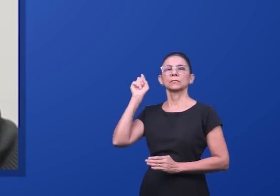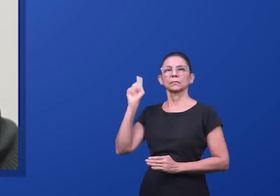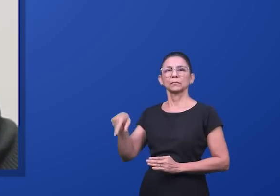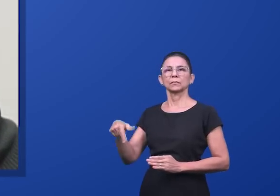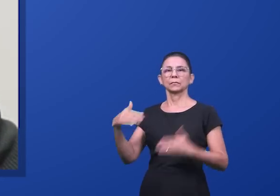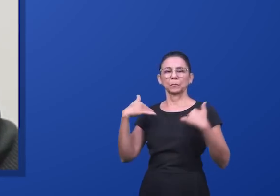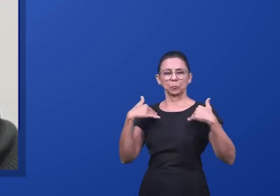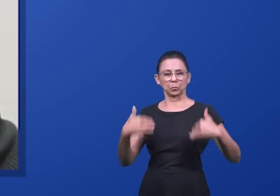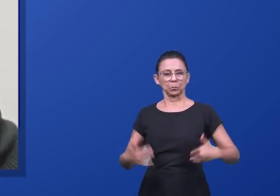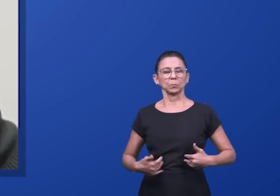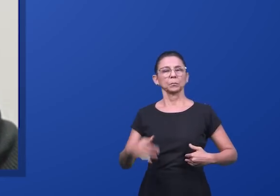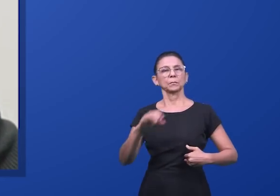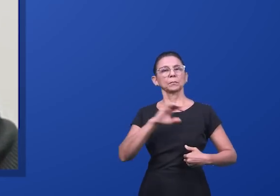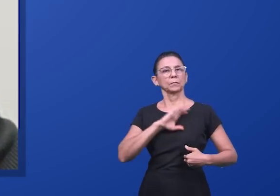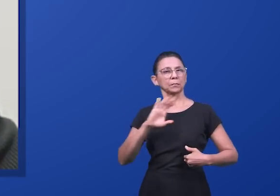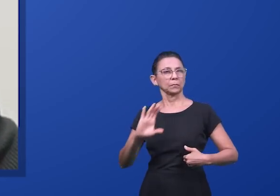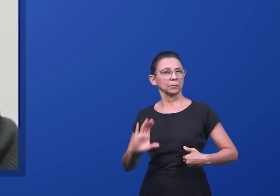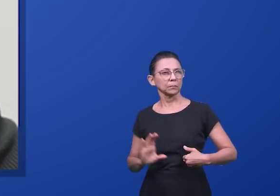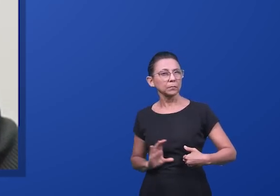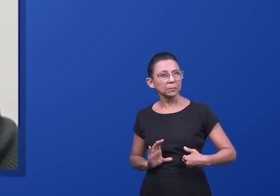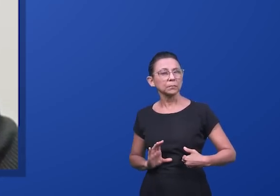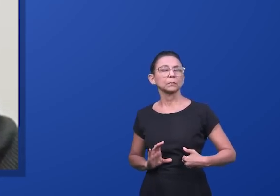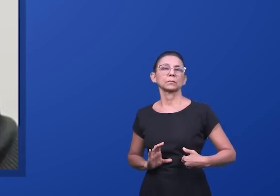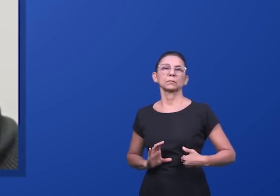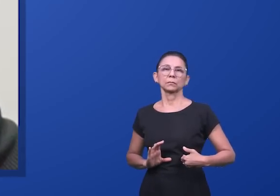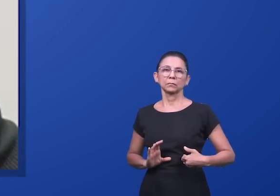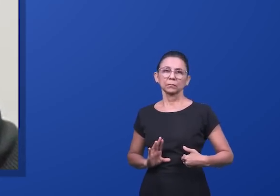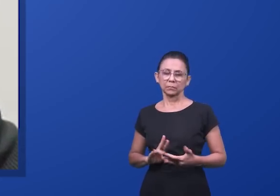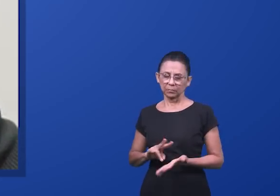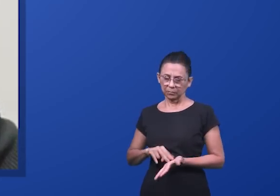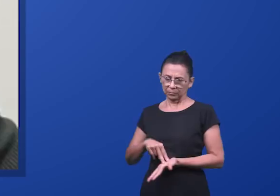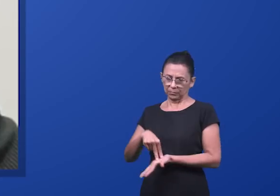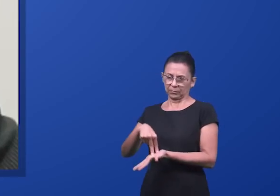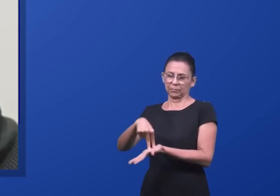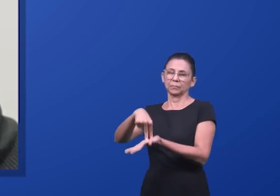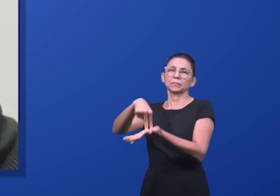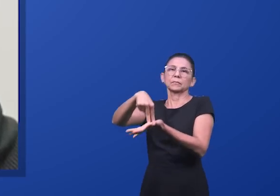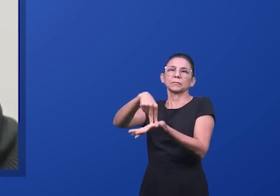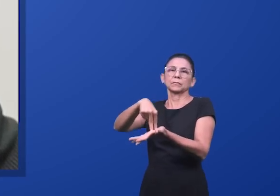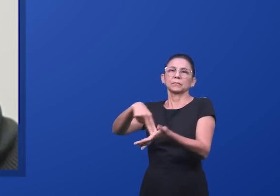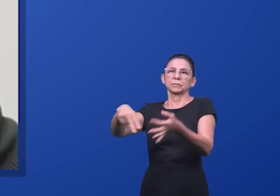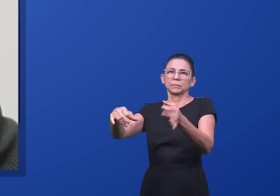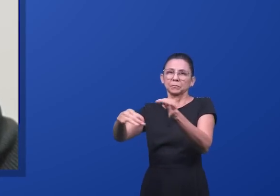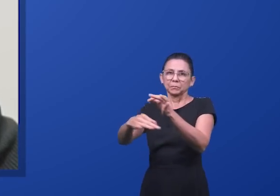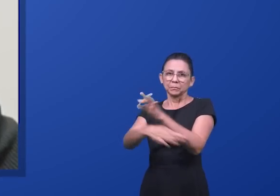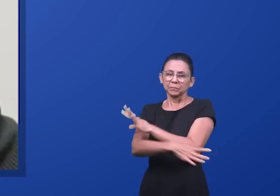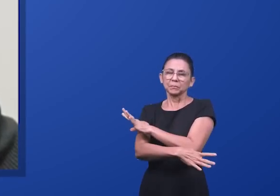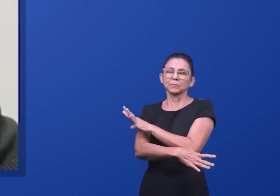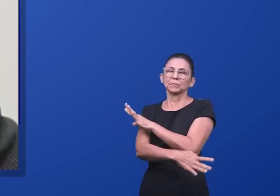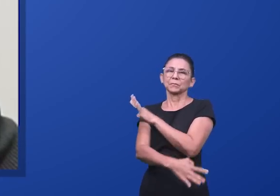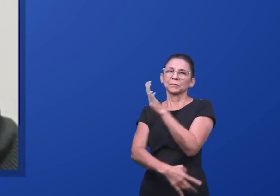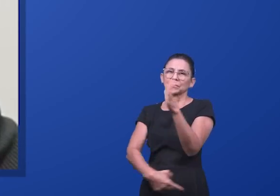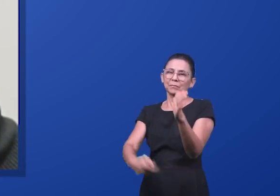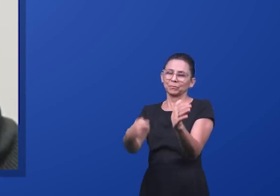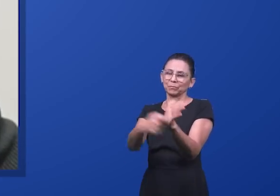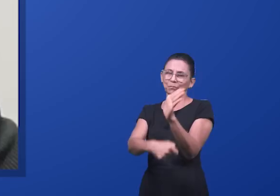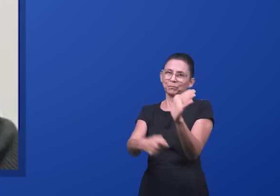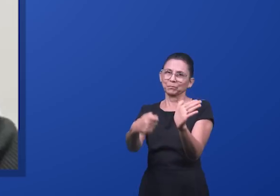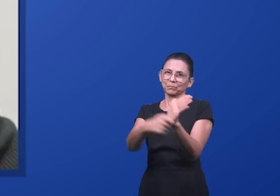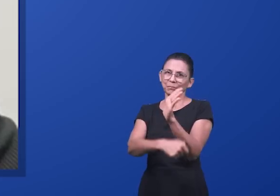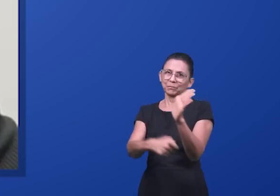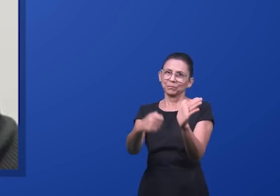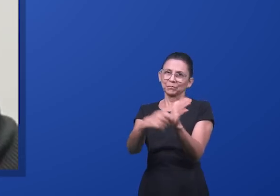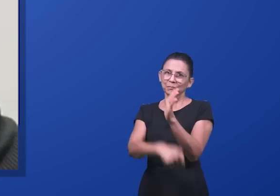Fiel utiliza da palavra revelada, que a define como corpo de